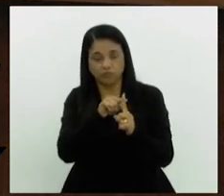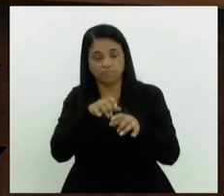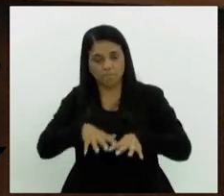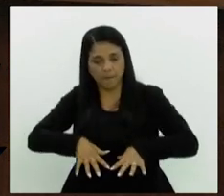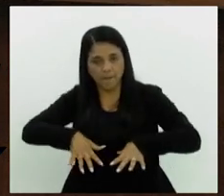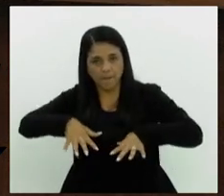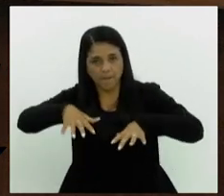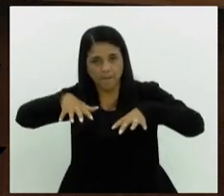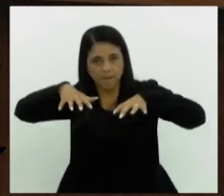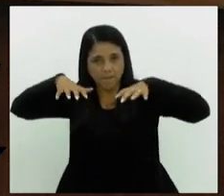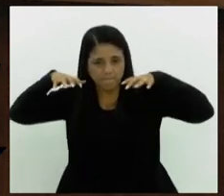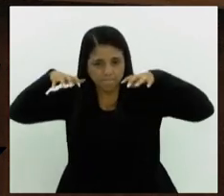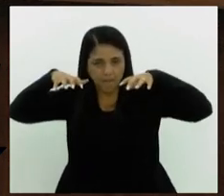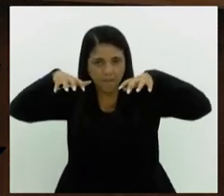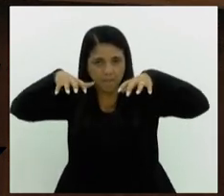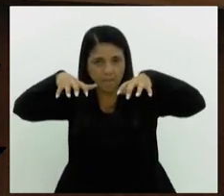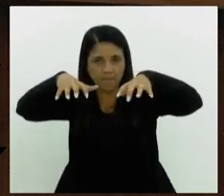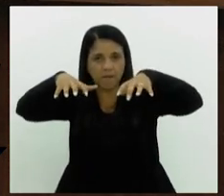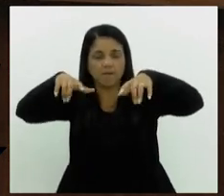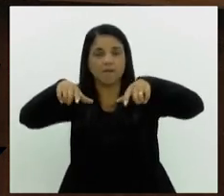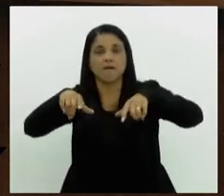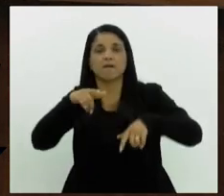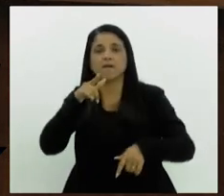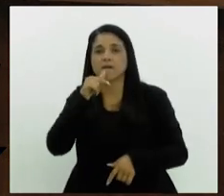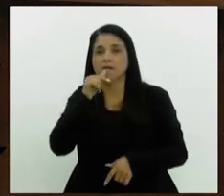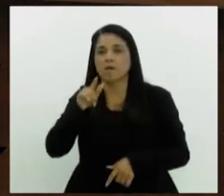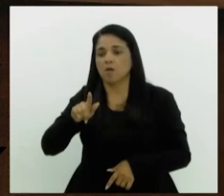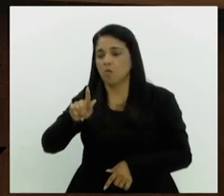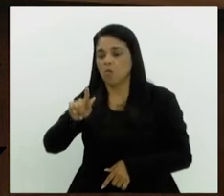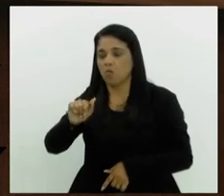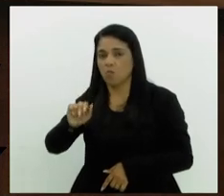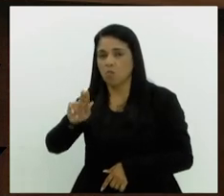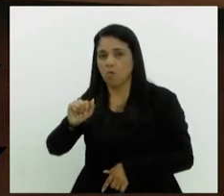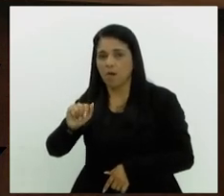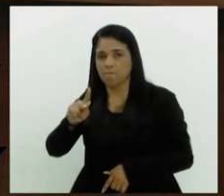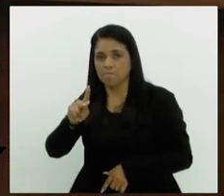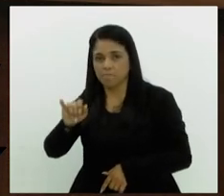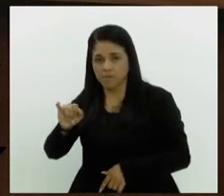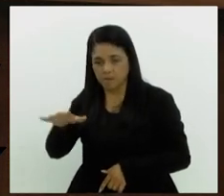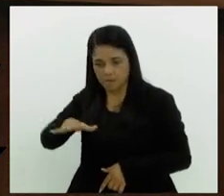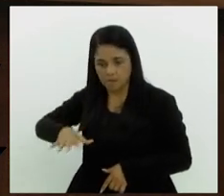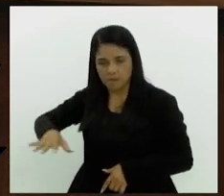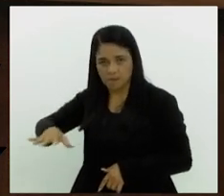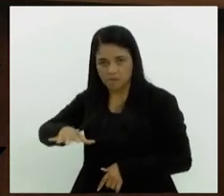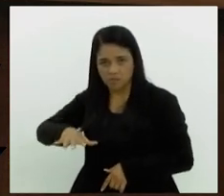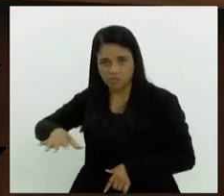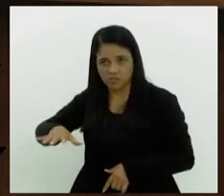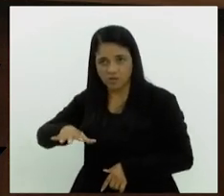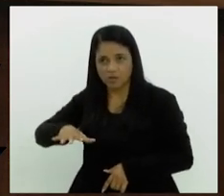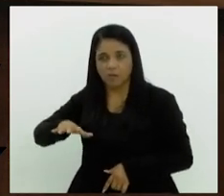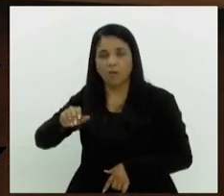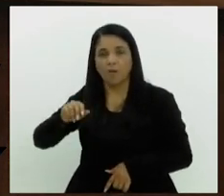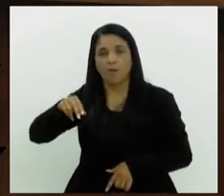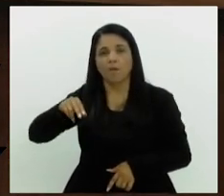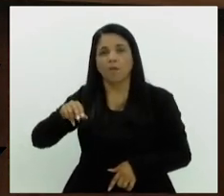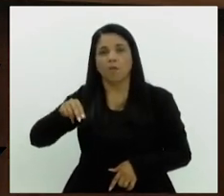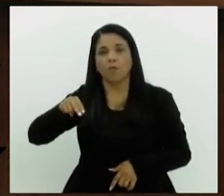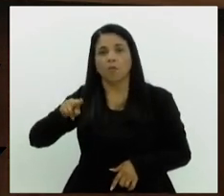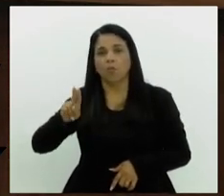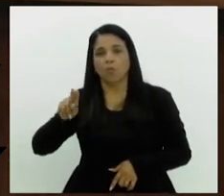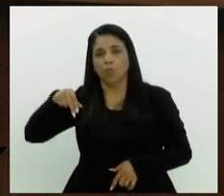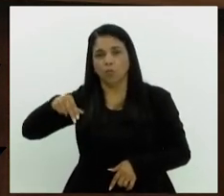inundação, justamente aquela APA de Guapi, que é essa região do, exatamente, Munana Laranjal,